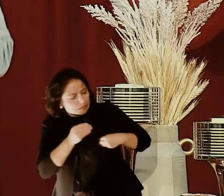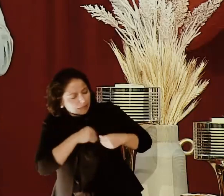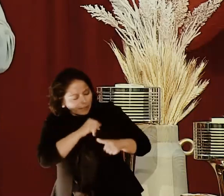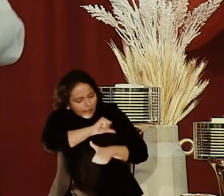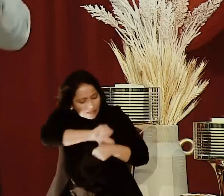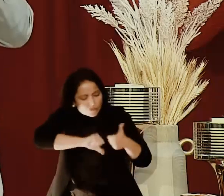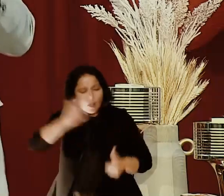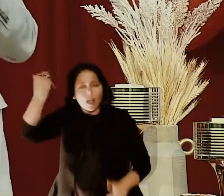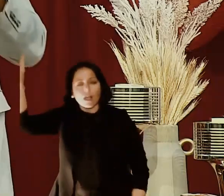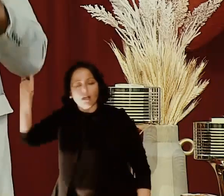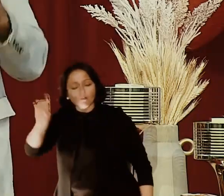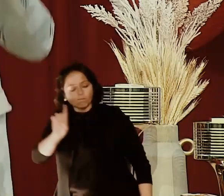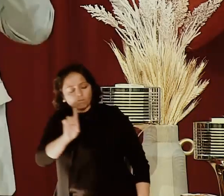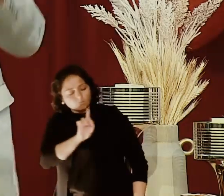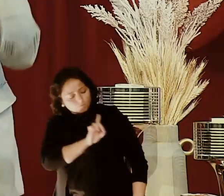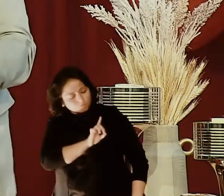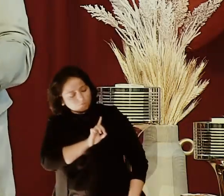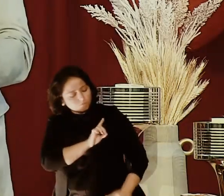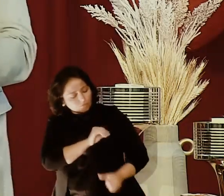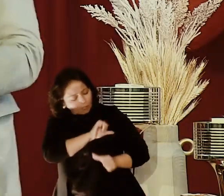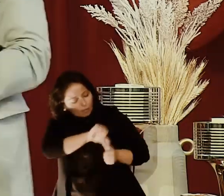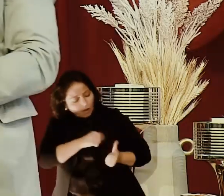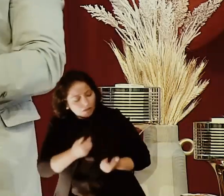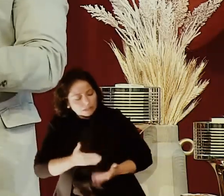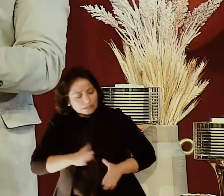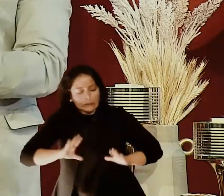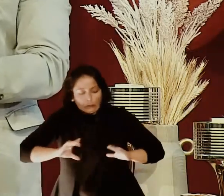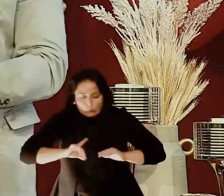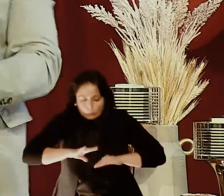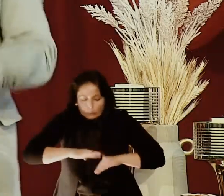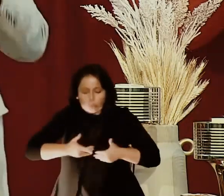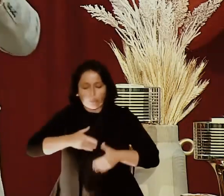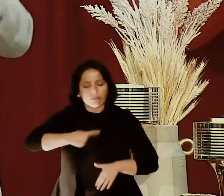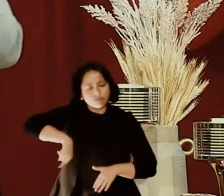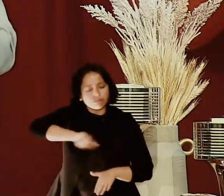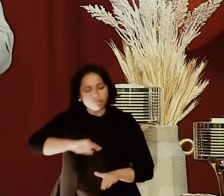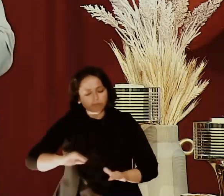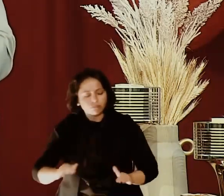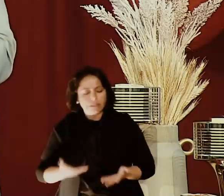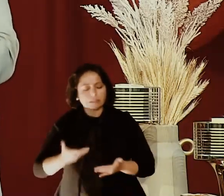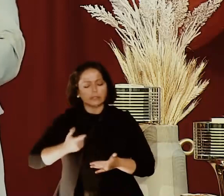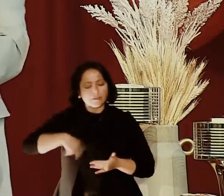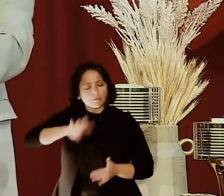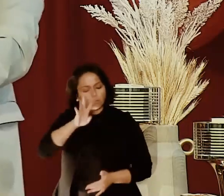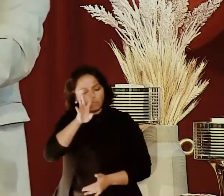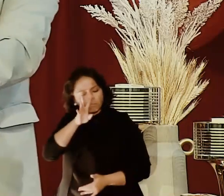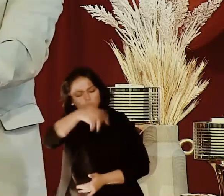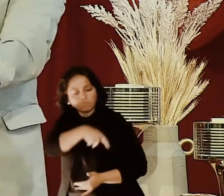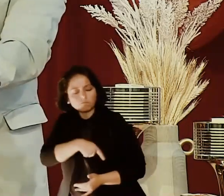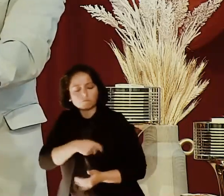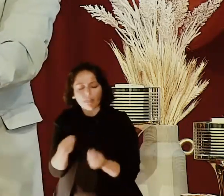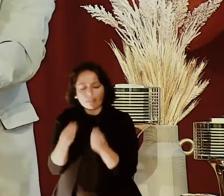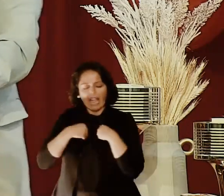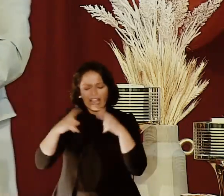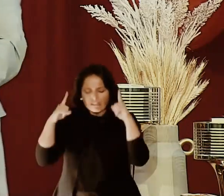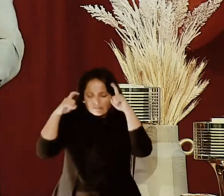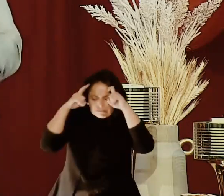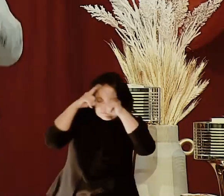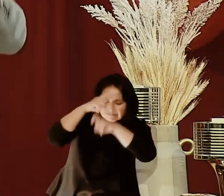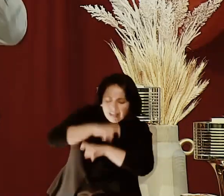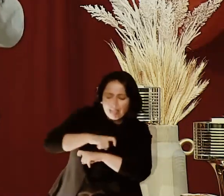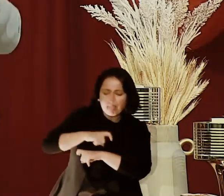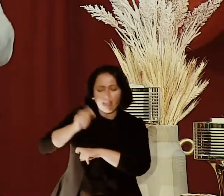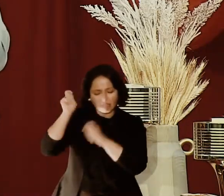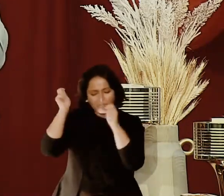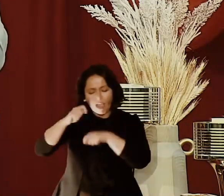ser corrigido, que o Senhor possa nos encorajar a perseverar diante das lutas e adversidades que nos sobrevêm. Senhor,